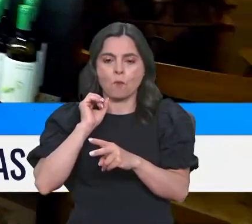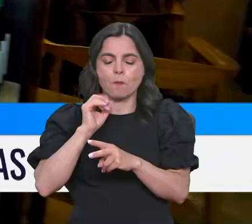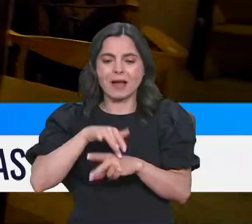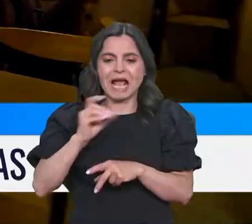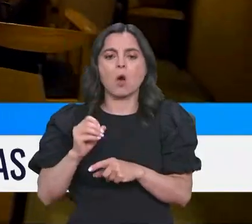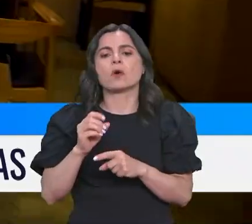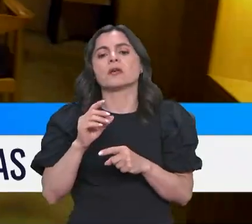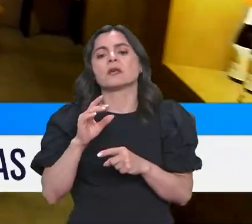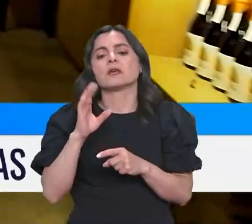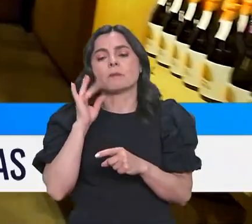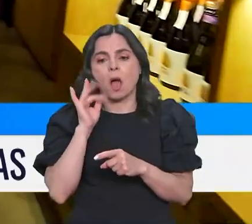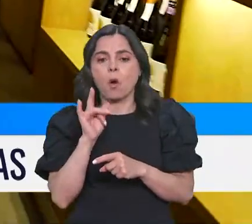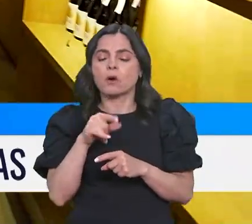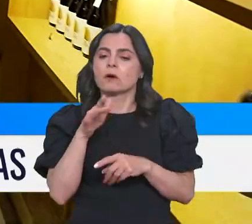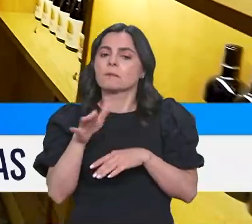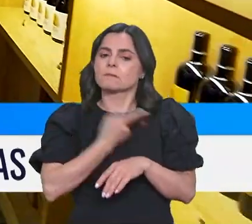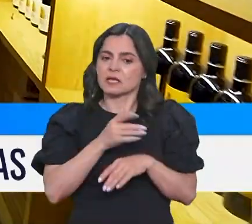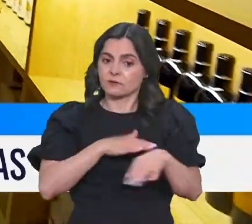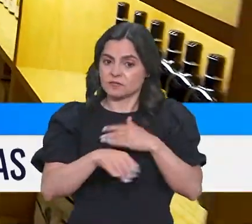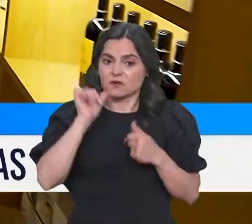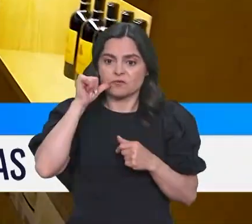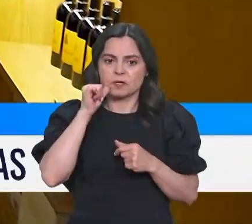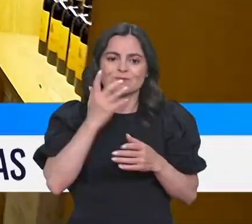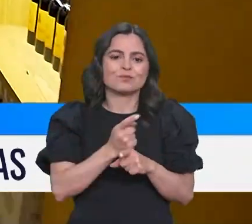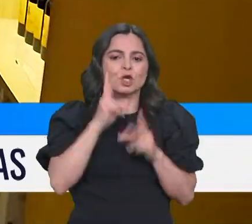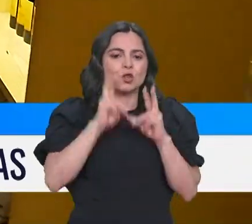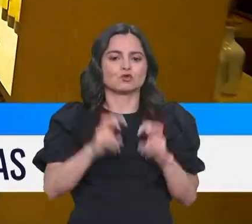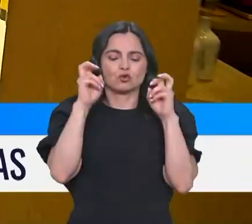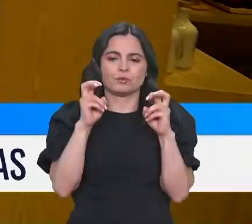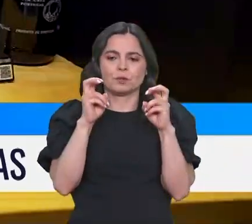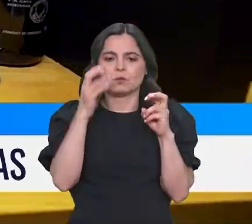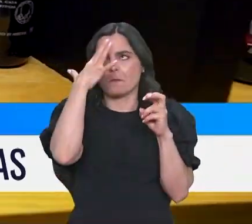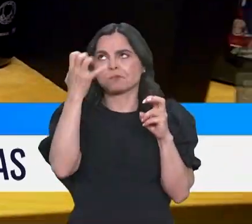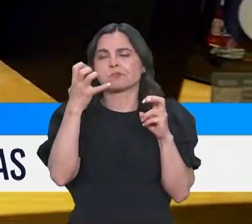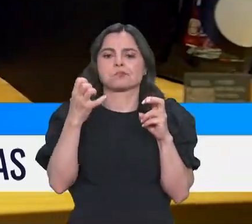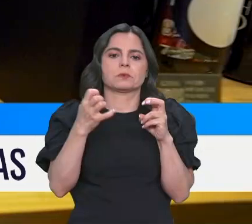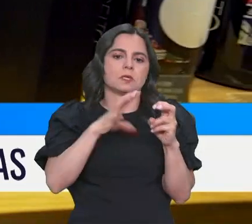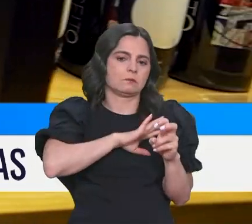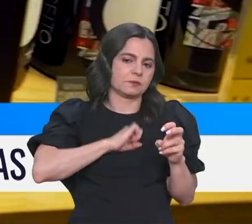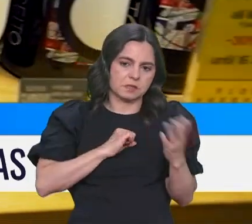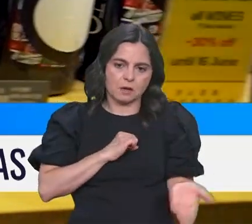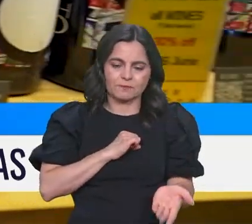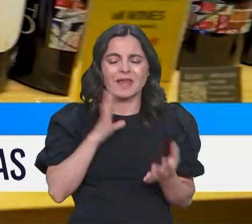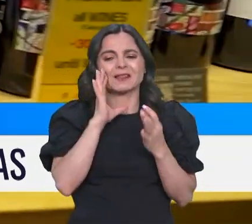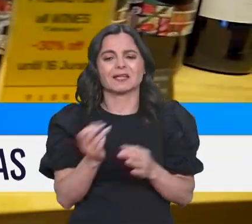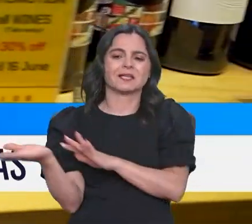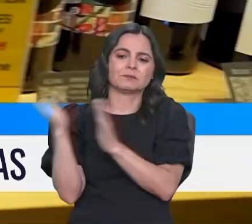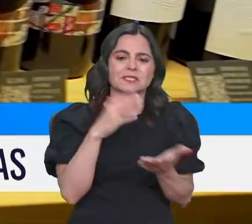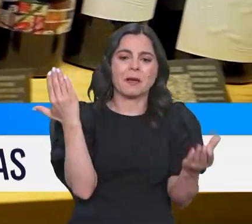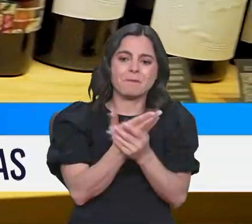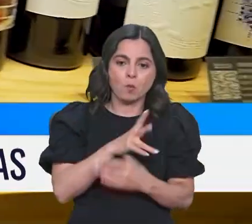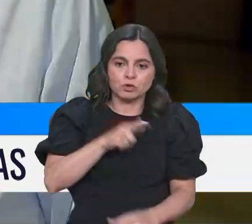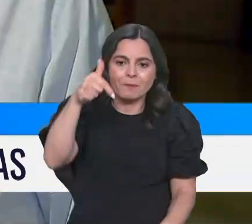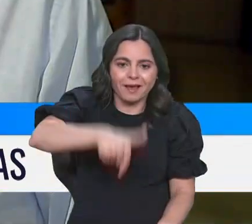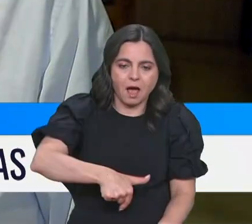capital taiwanesa. Mas tem de o fazer via Macau, porque descobriu um verdadeiro pesadelo empresarial. Nós tentámos trazer pão português para cá.